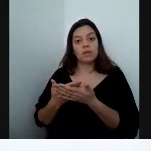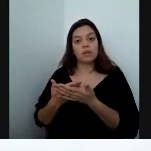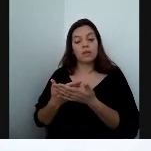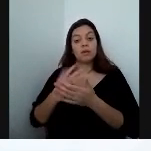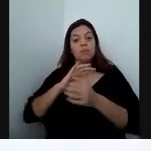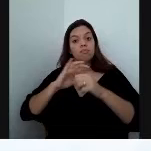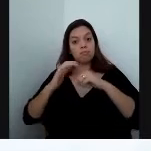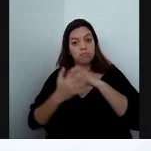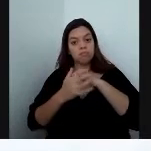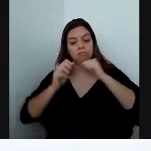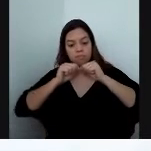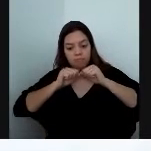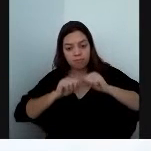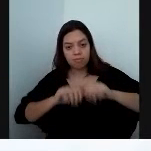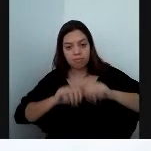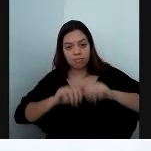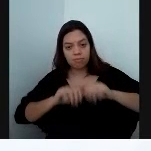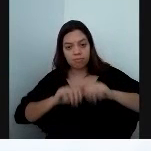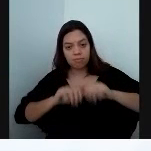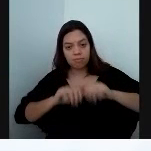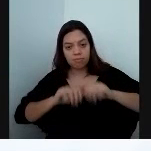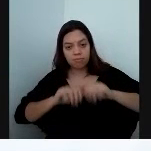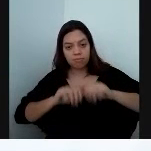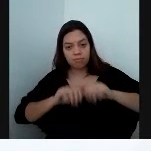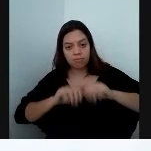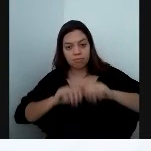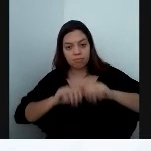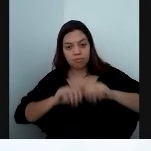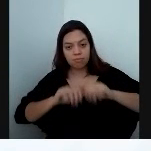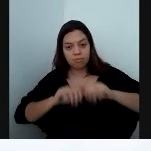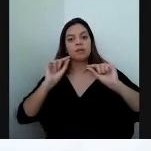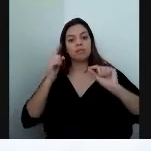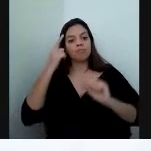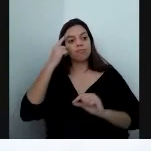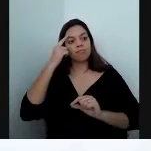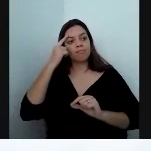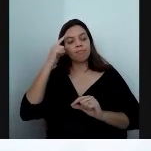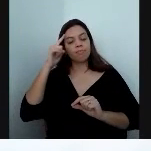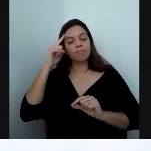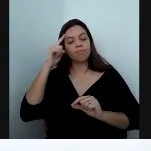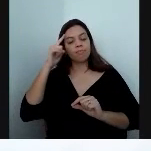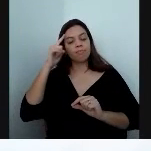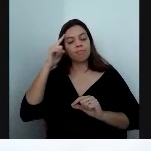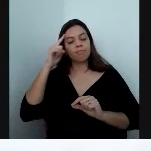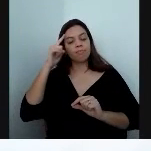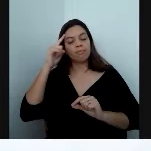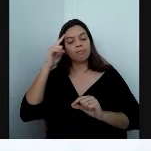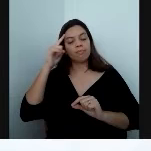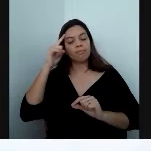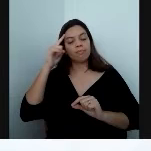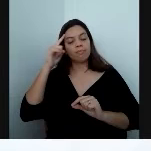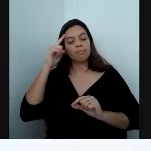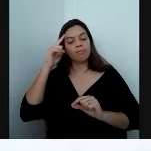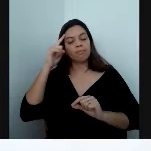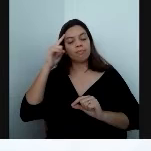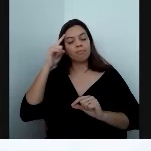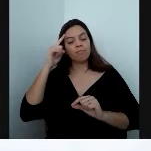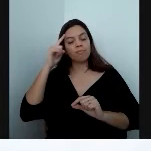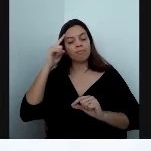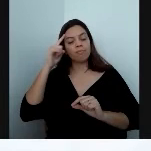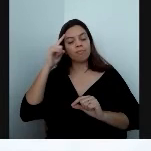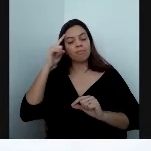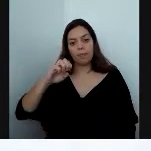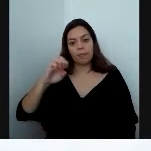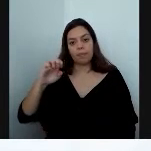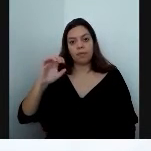surgiram muitas negociações, surgiram muitas cláusulas sobre o home office. Ele entrou, de fato, no âmbito da negociação coletiva,